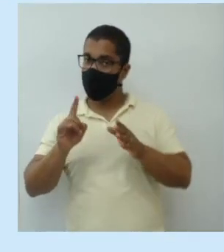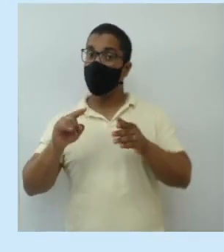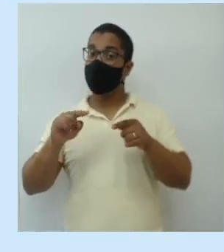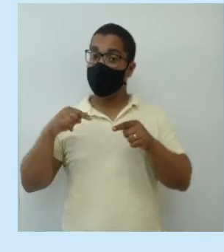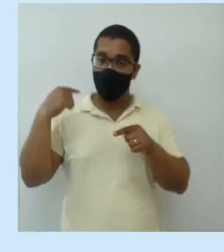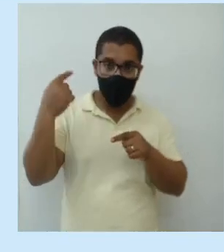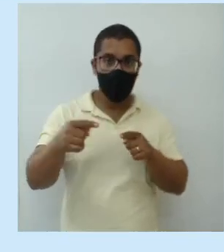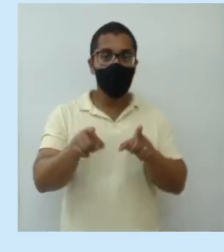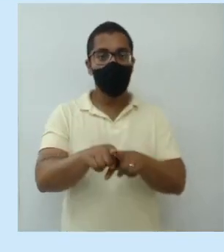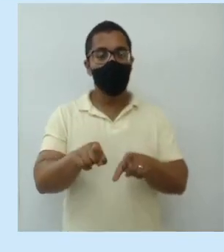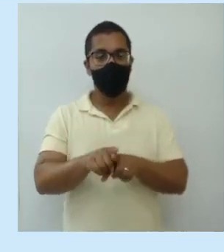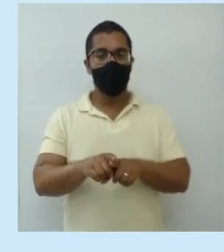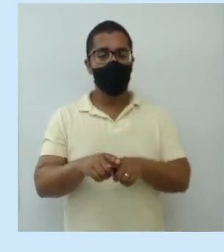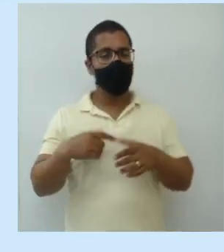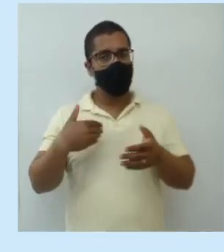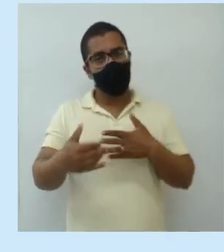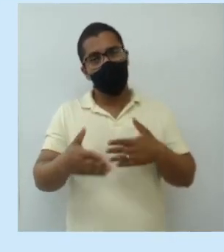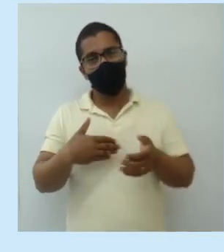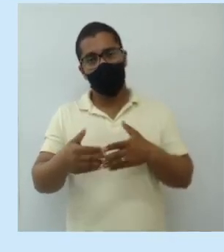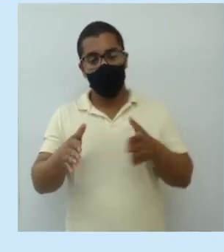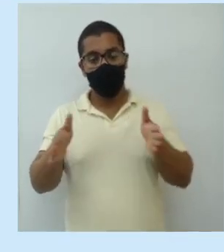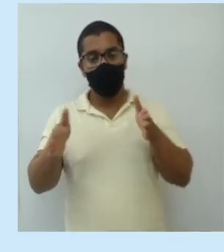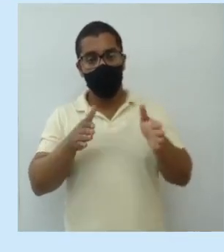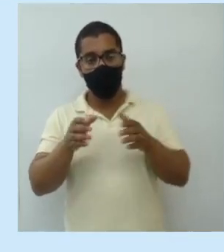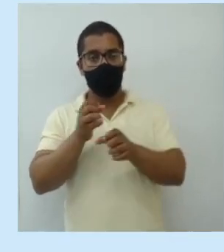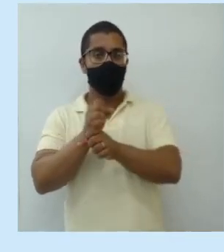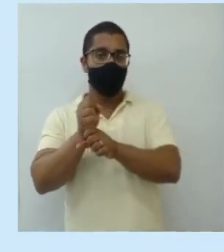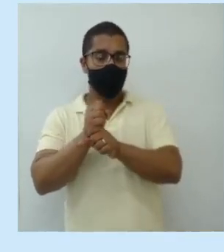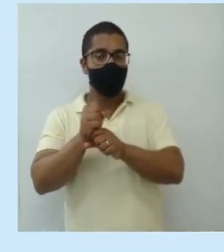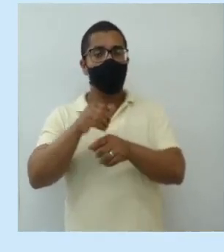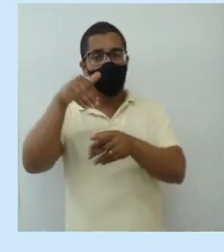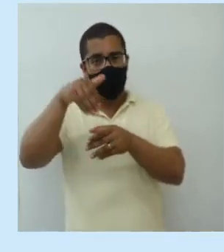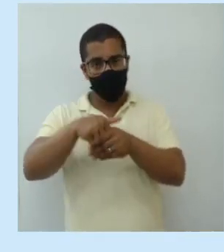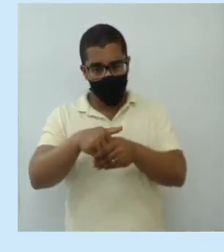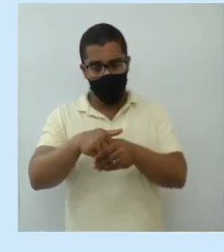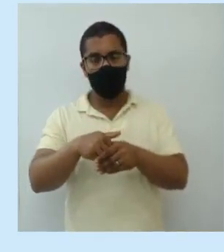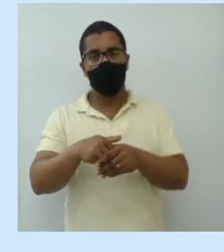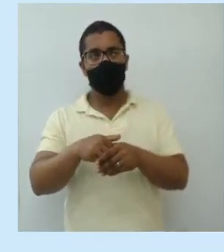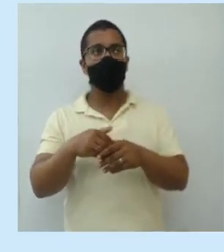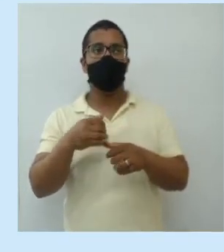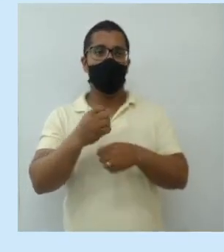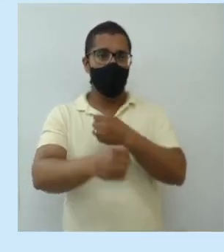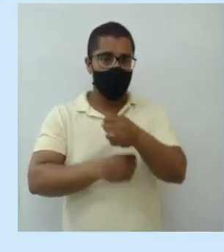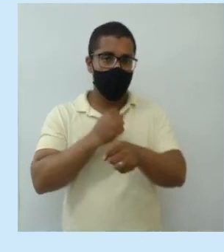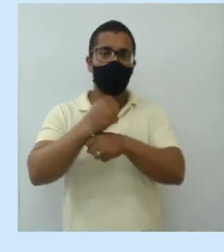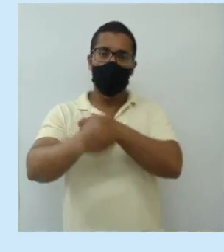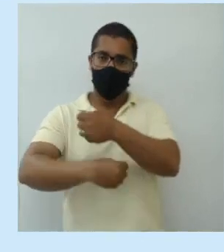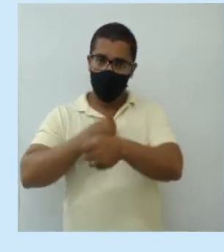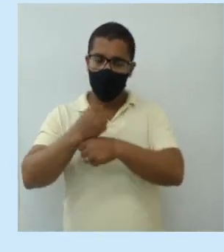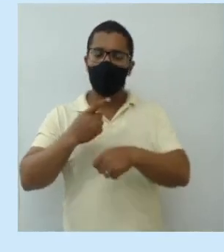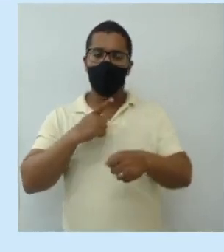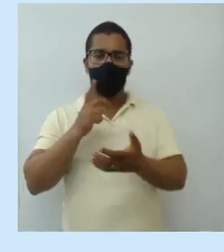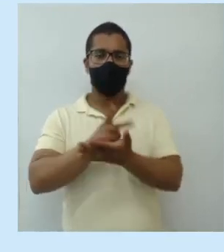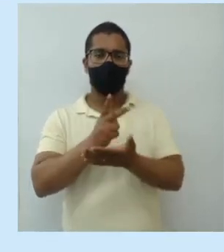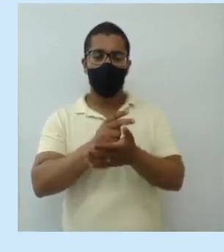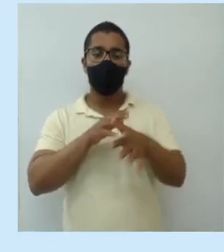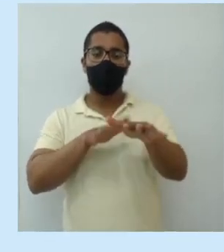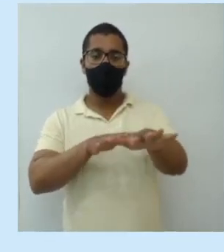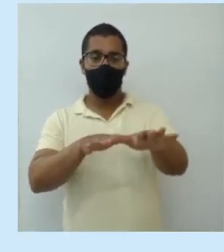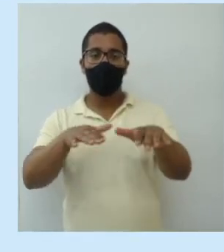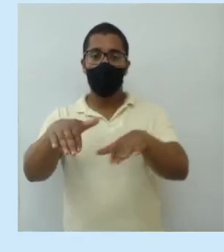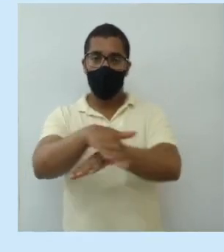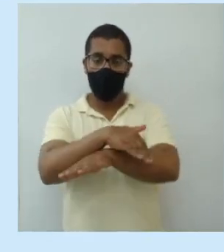que, independente de momentos, né, dos anos eleitorais, nós temos sempre movimentos na rua, certo? Inclusive